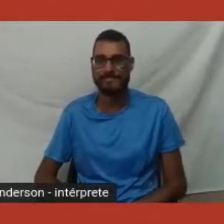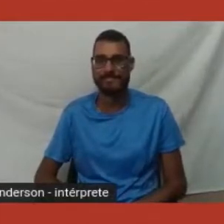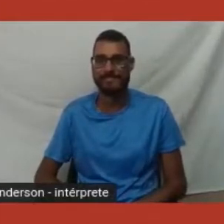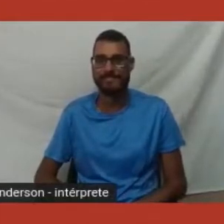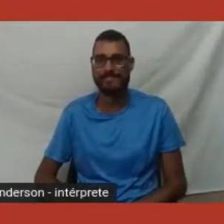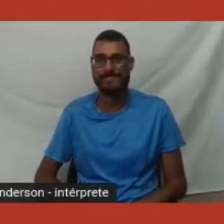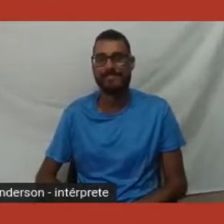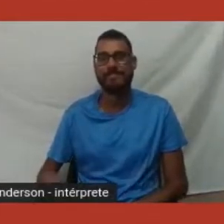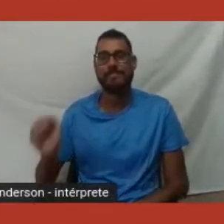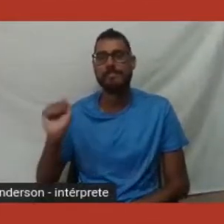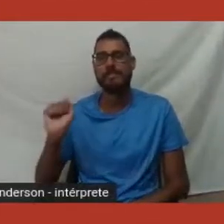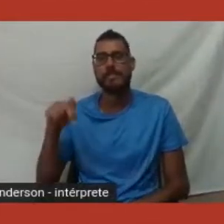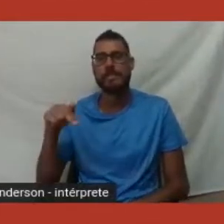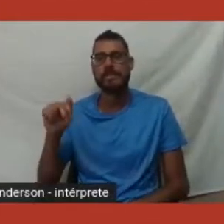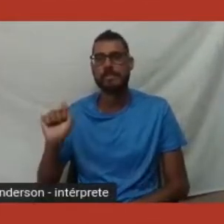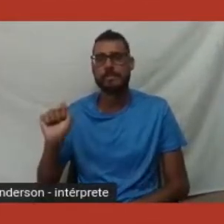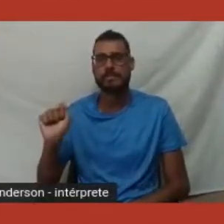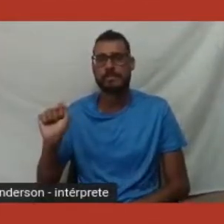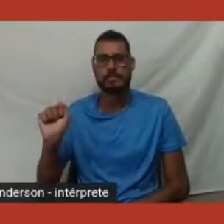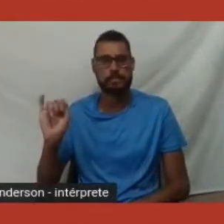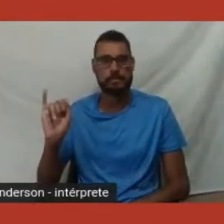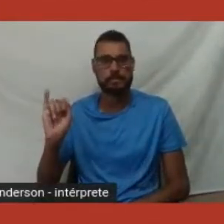Agora a Ana aí, por favor.